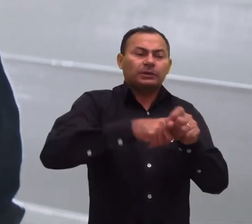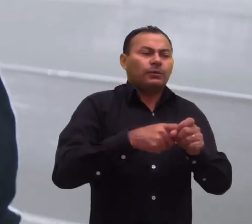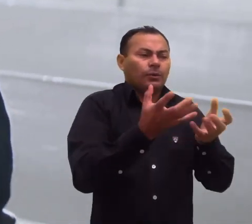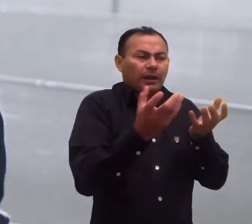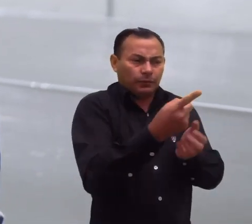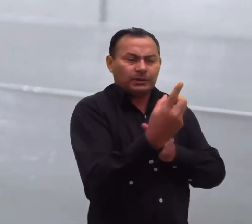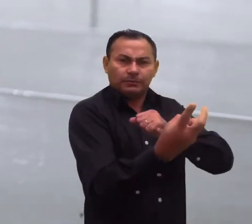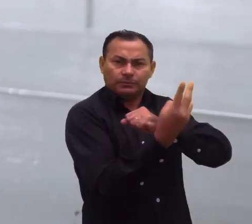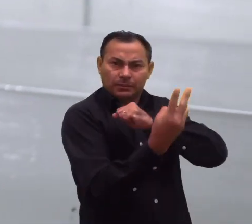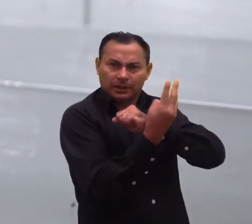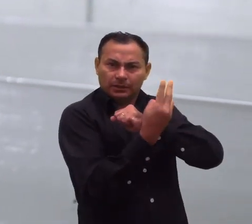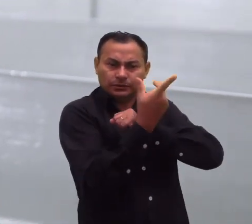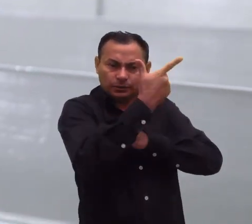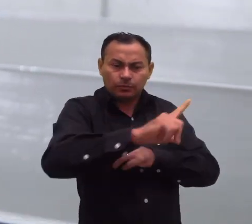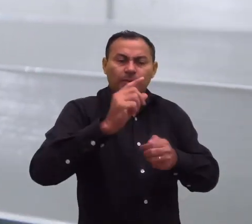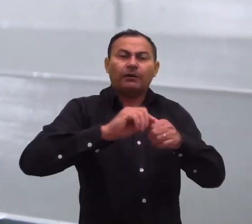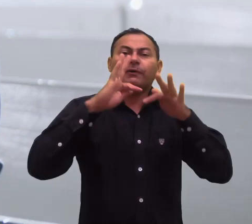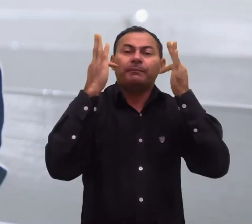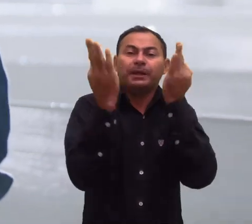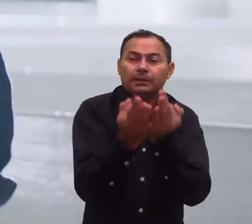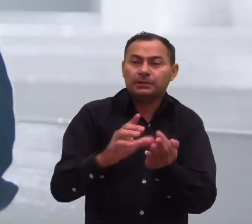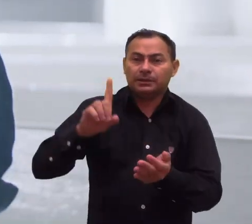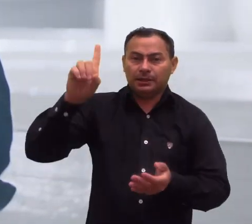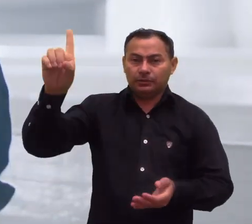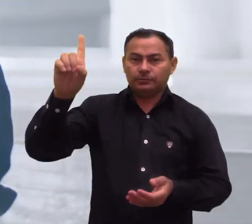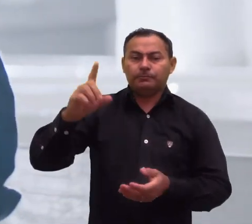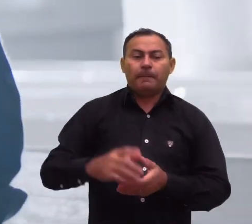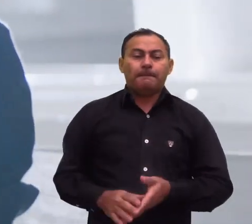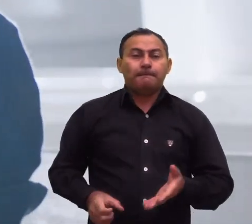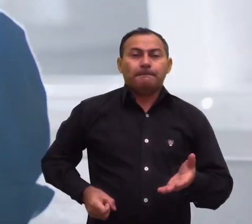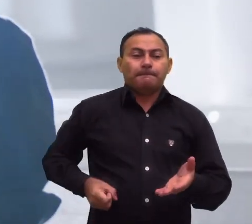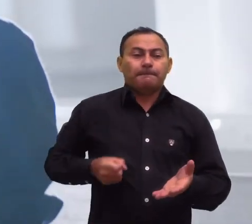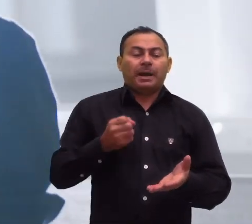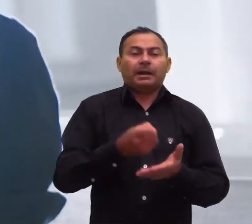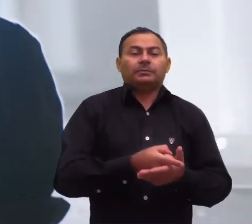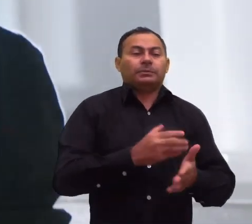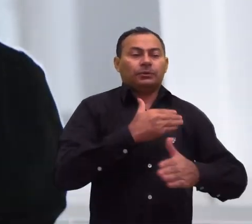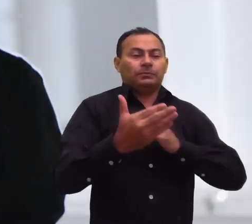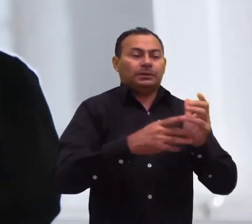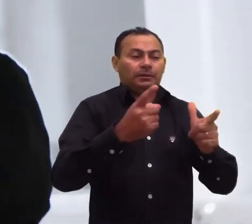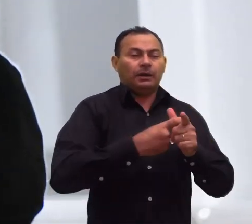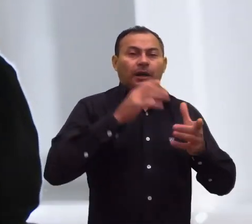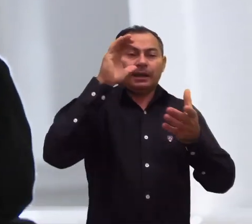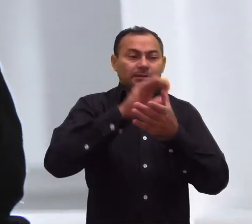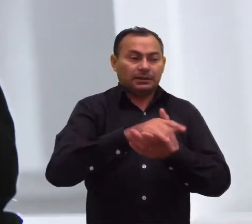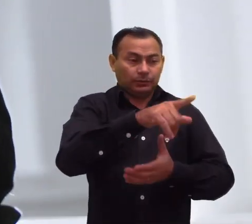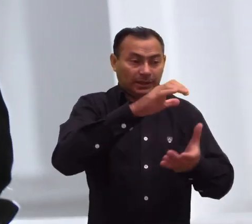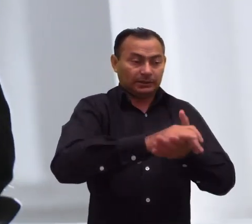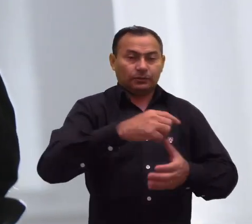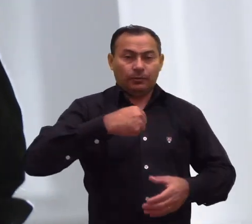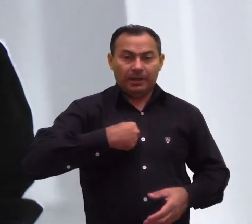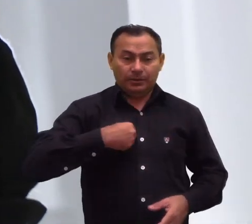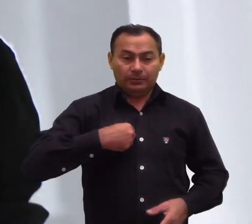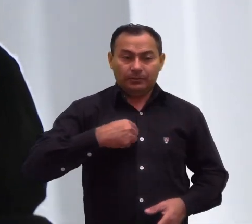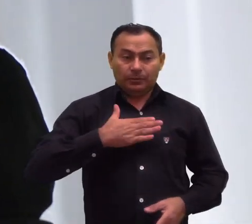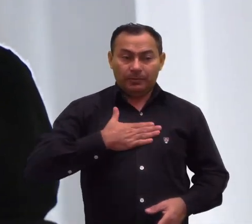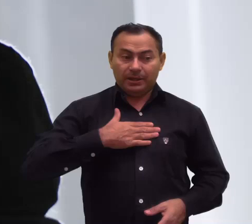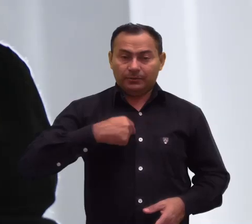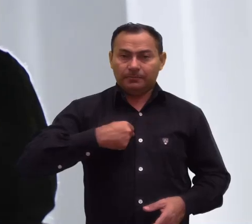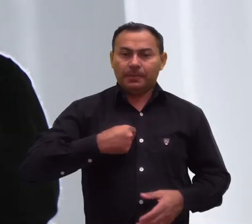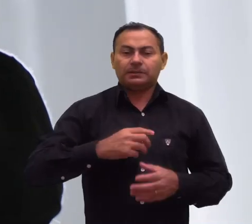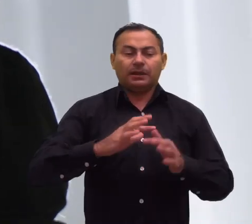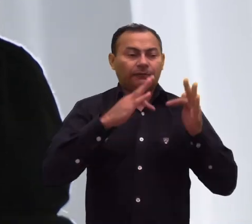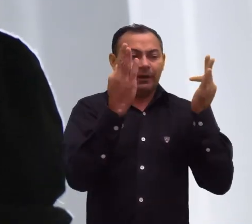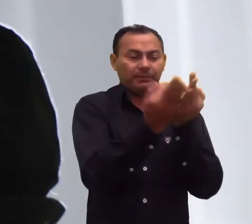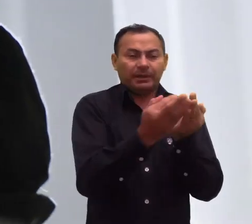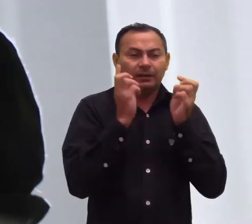voltei para o frio, quero que você me compre de volta para a família de Deus, pagando todos os meus débitos e casando-se comigo.